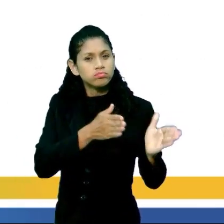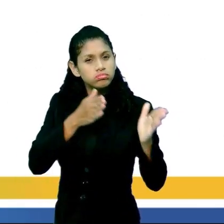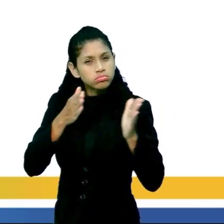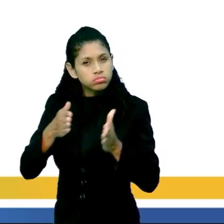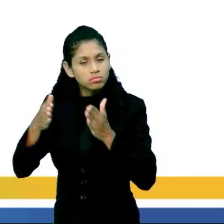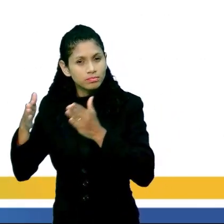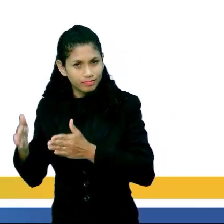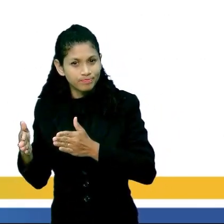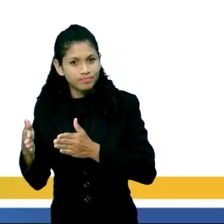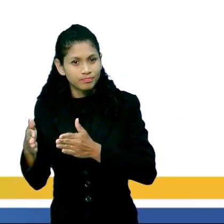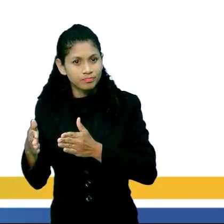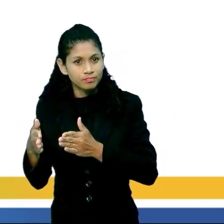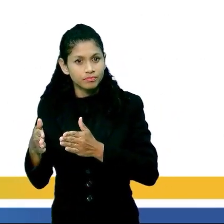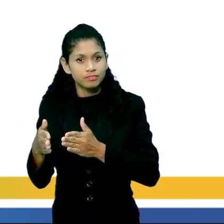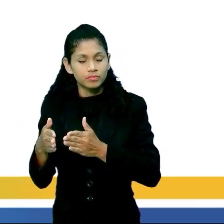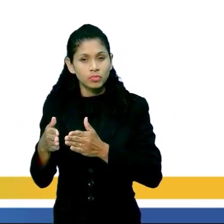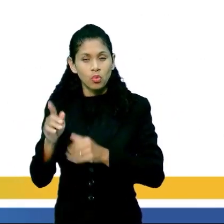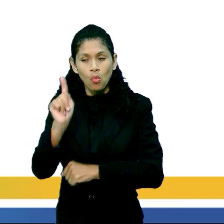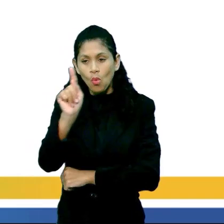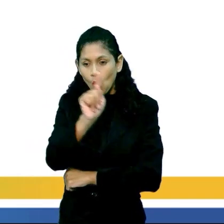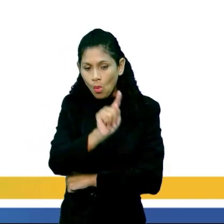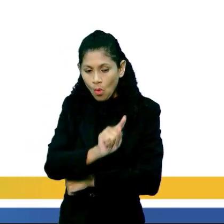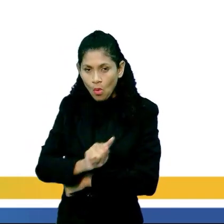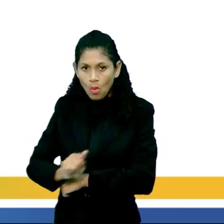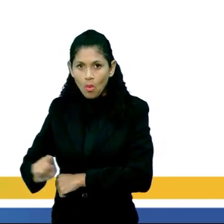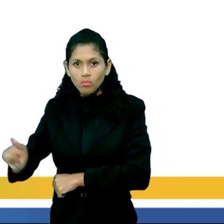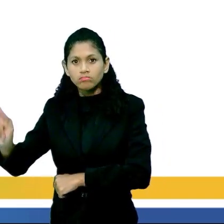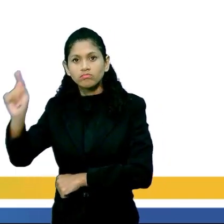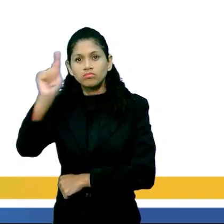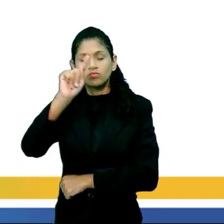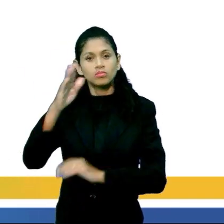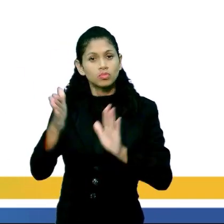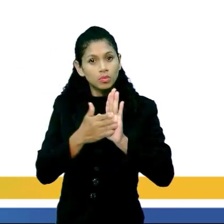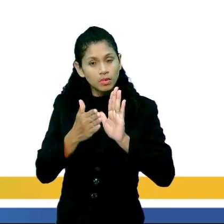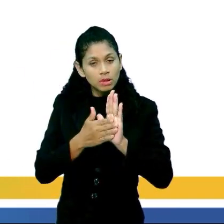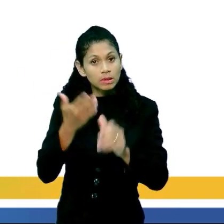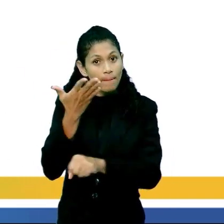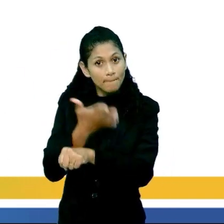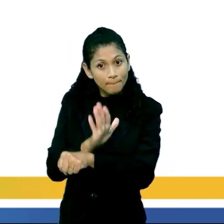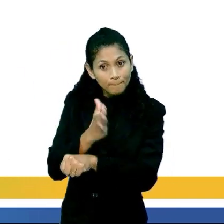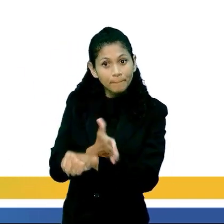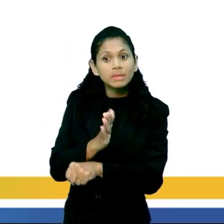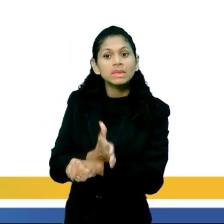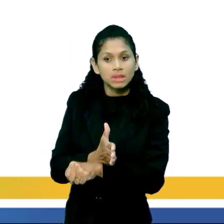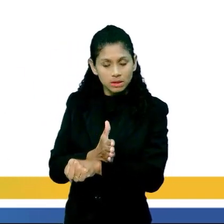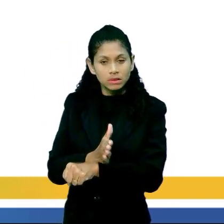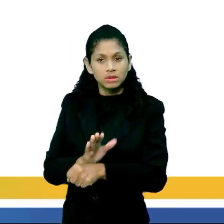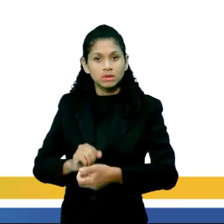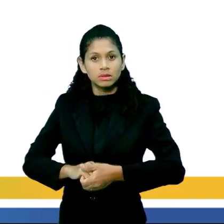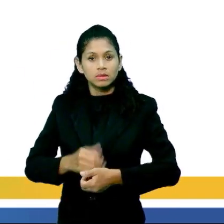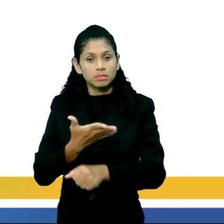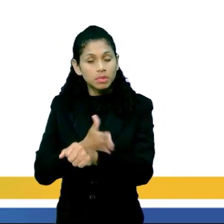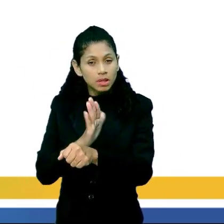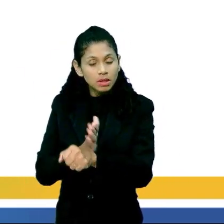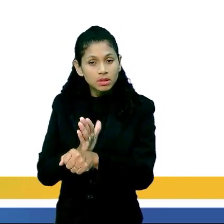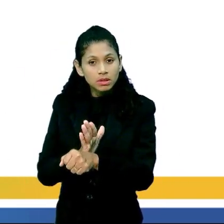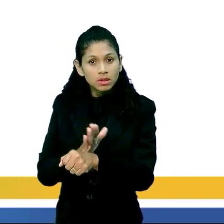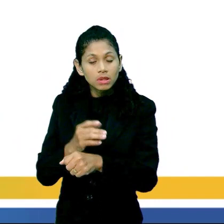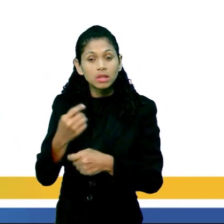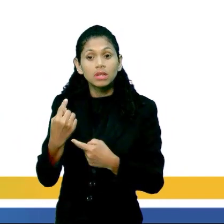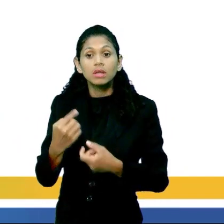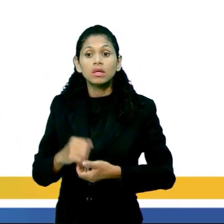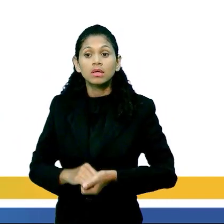Sobre o setor circular, com aplicação prática da geometria plana em